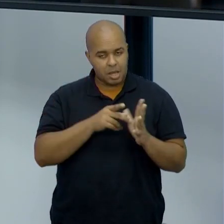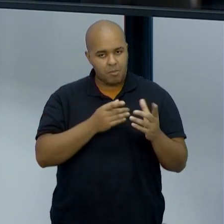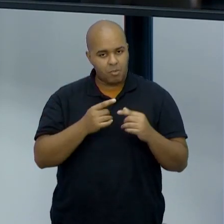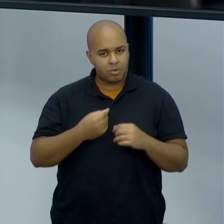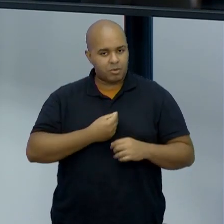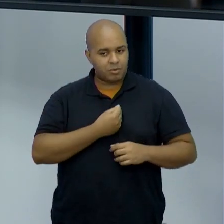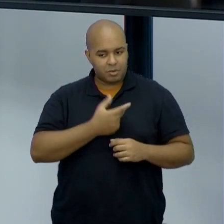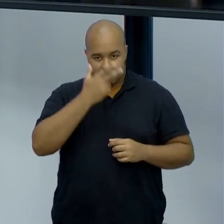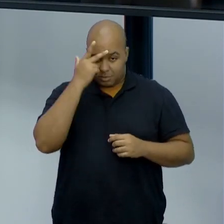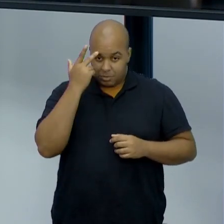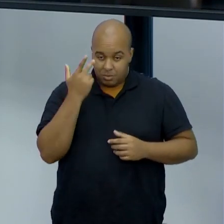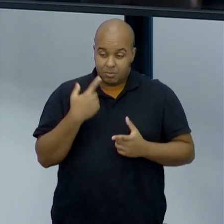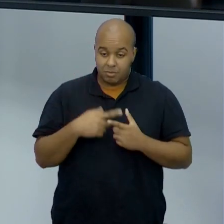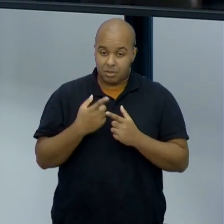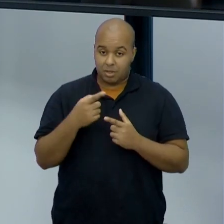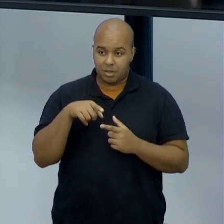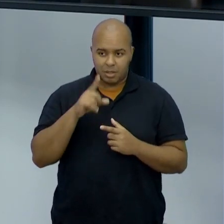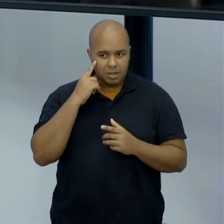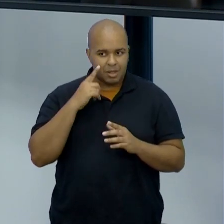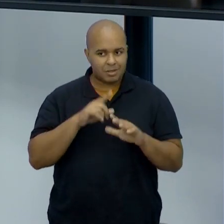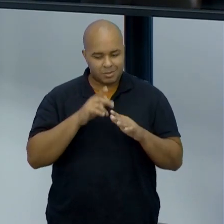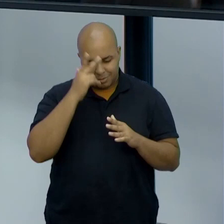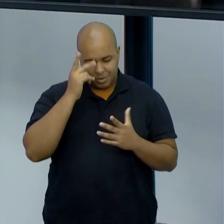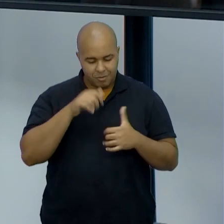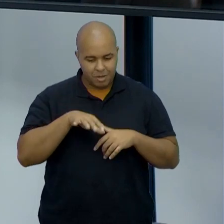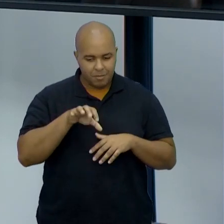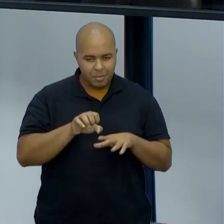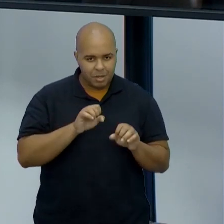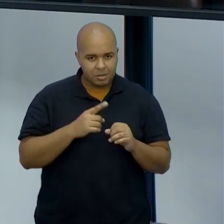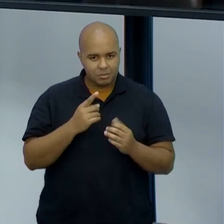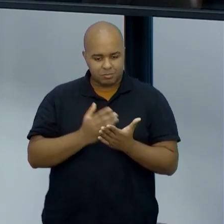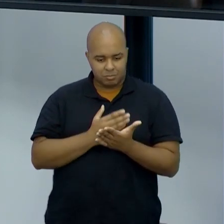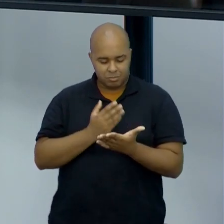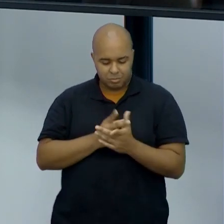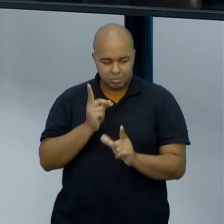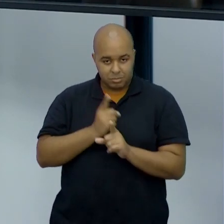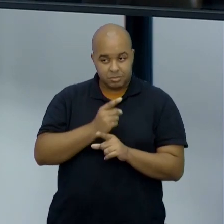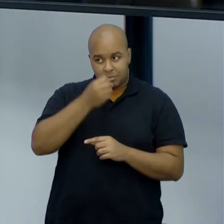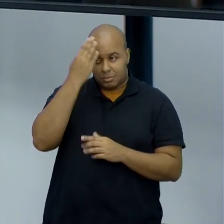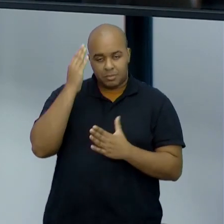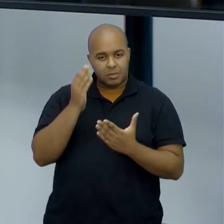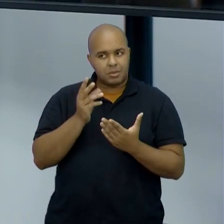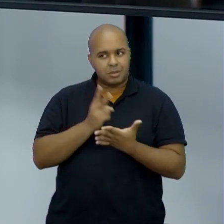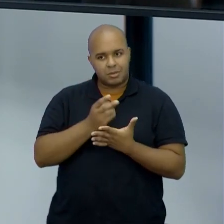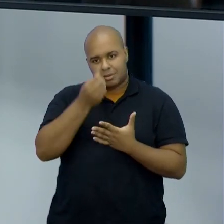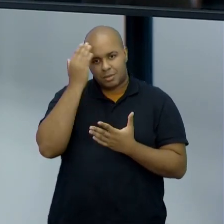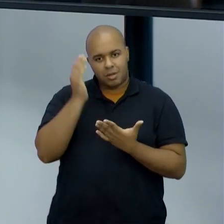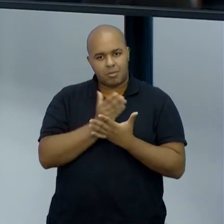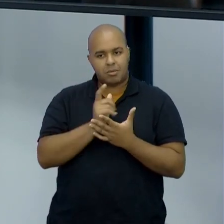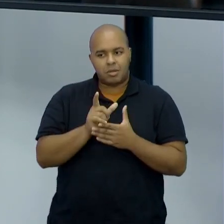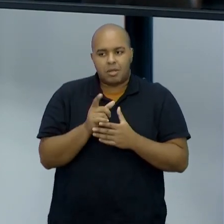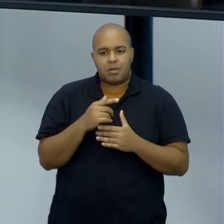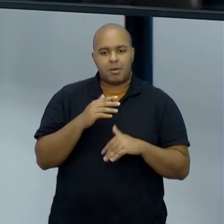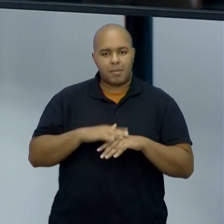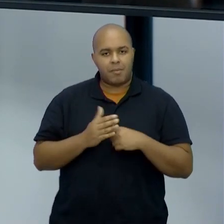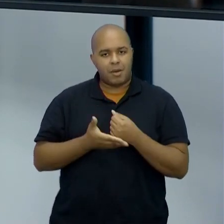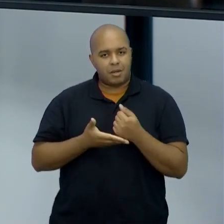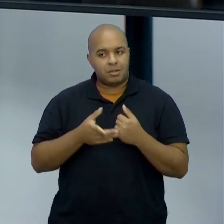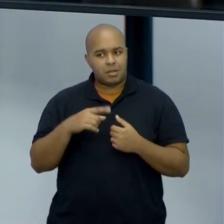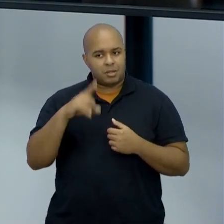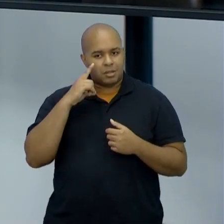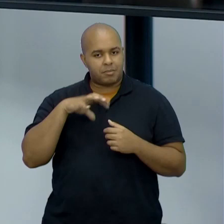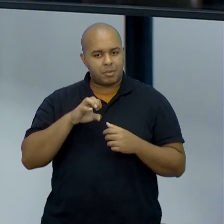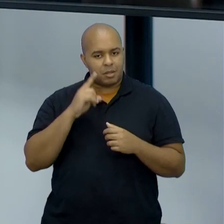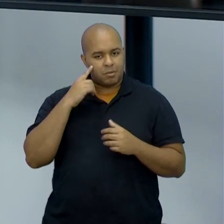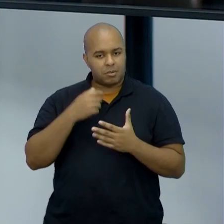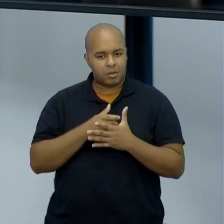muito a vida das pessoas, porque ao invés dela ficar pegando o manual toda vez que ela esquecer alguma coisa, que for bem básica, ela vai